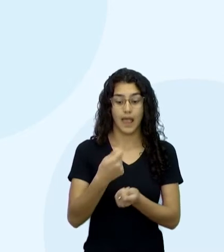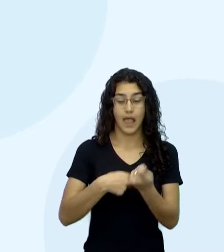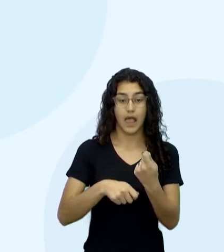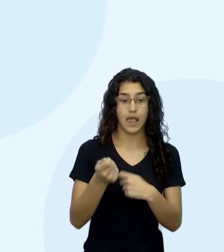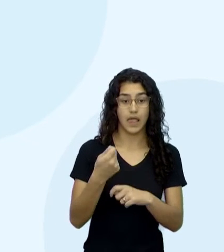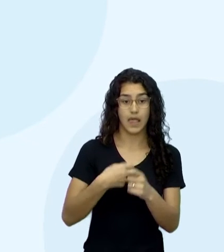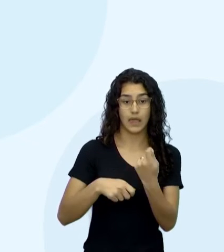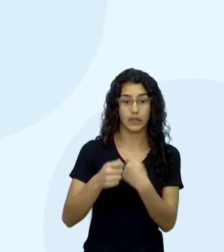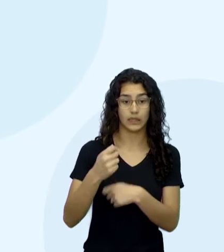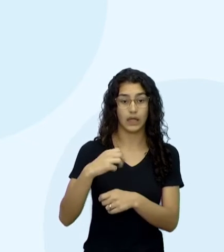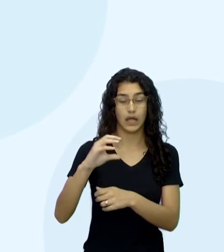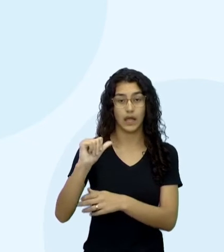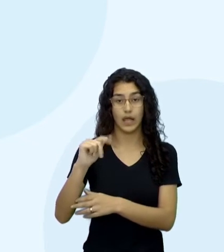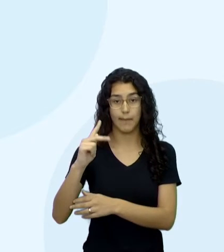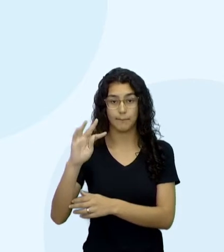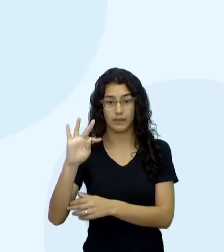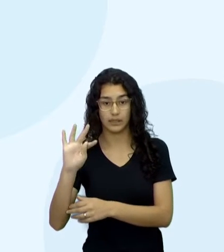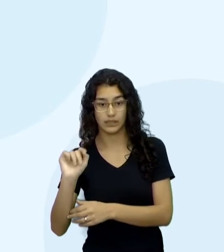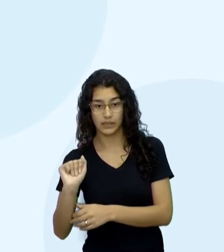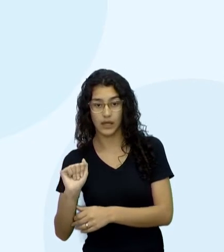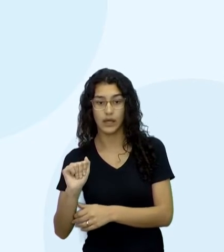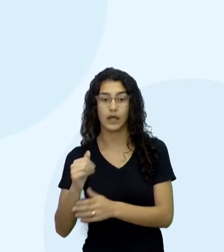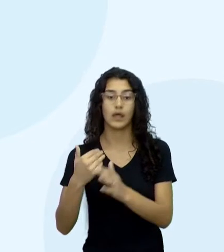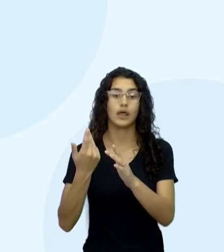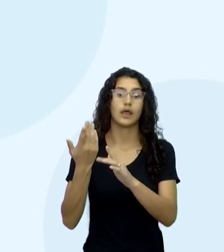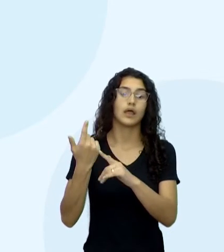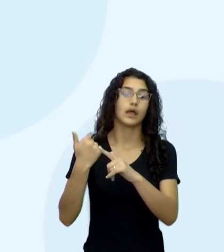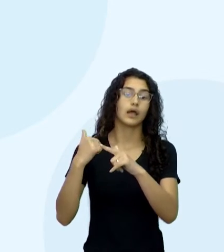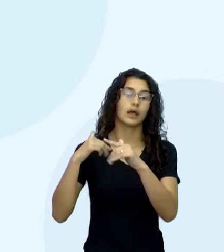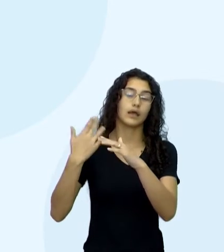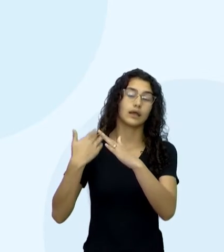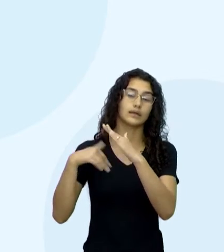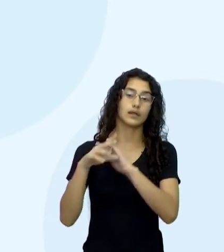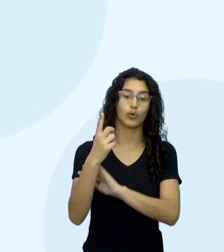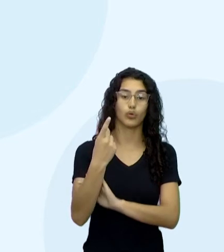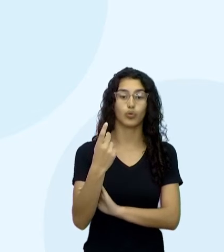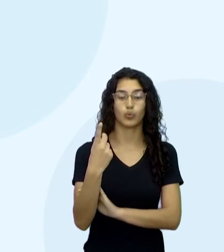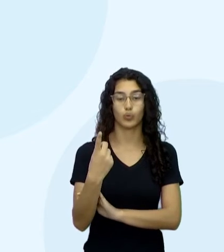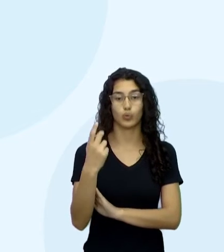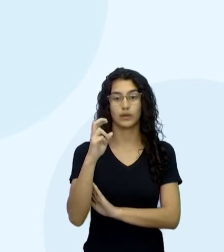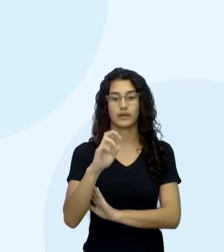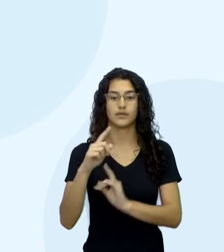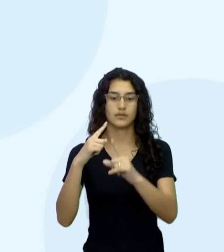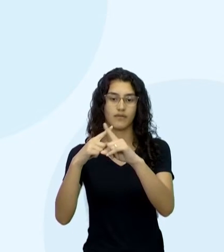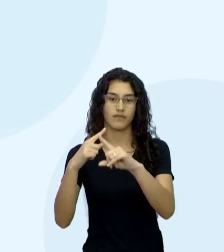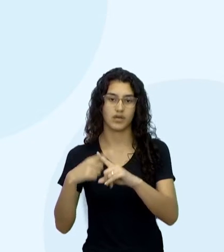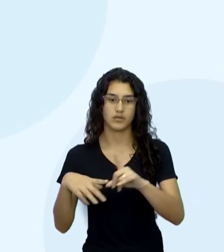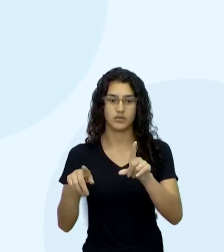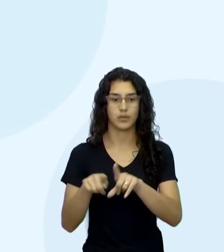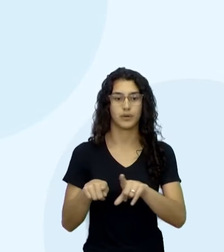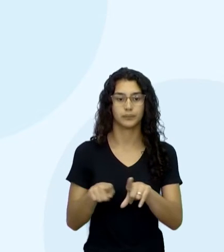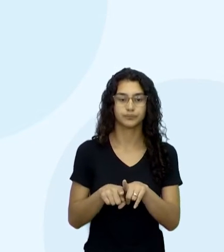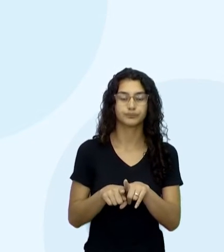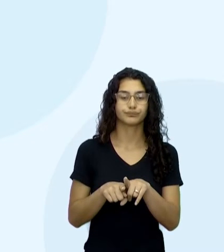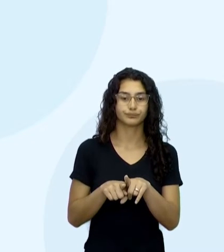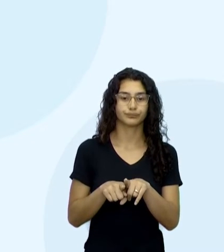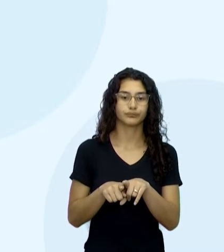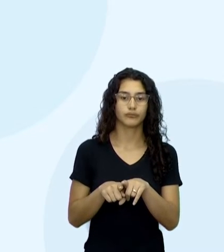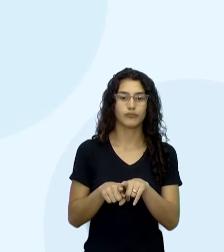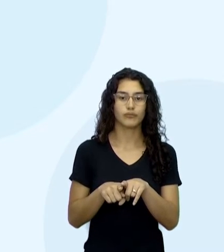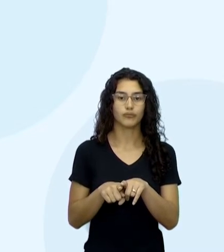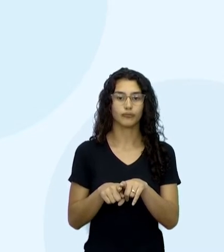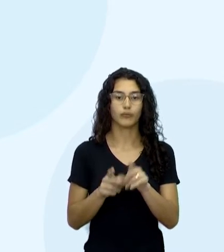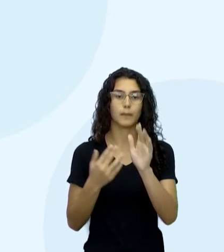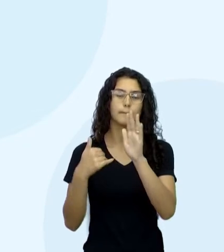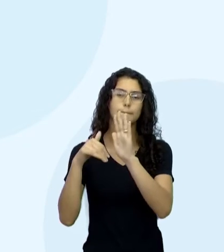per capta cresceu ou seja por pessoa cresceu 15 vezes esse foi o o o foi